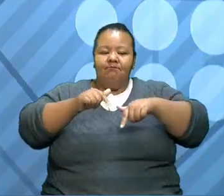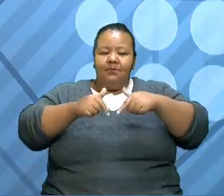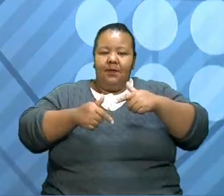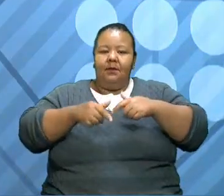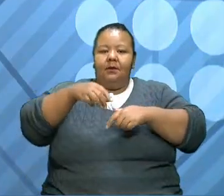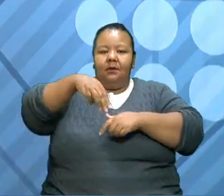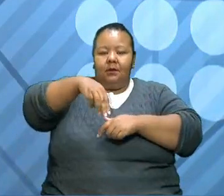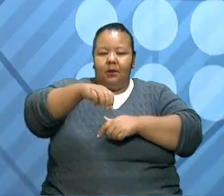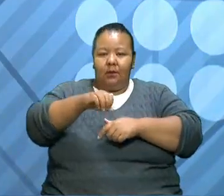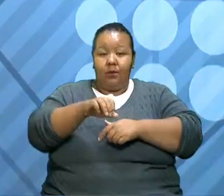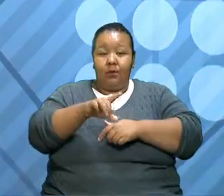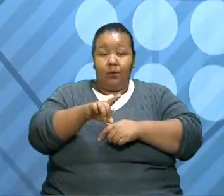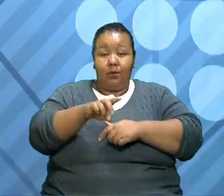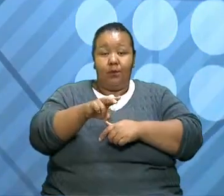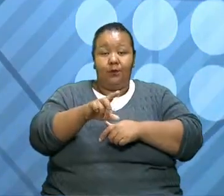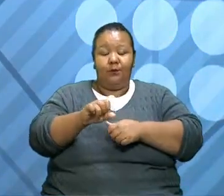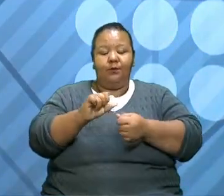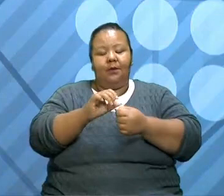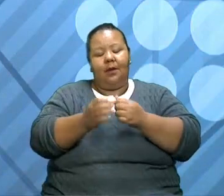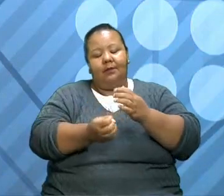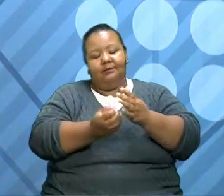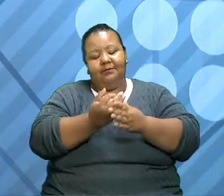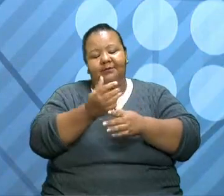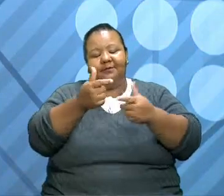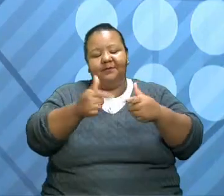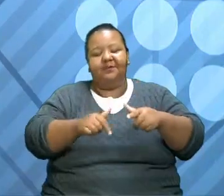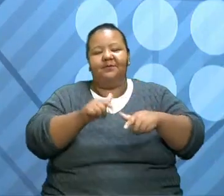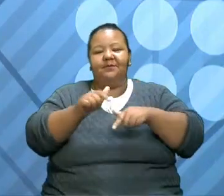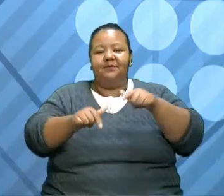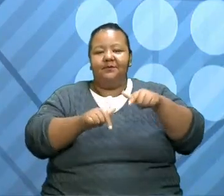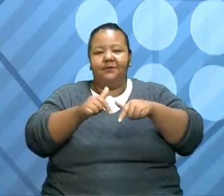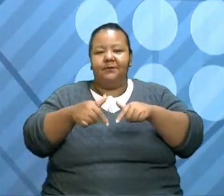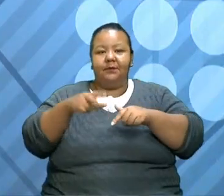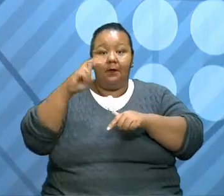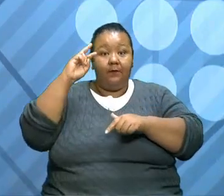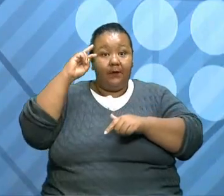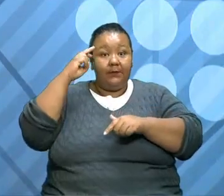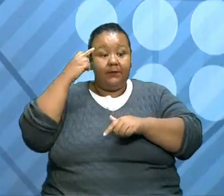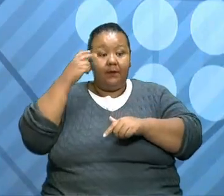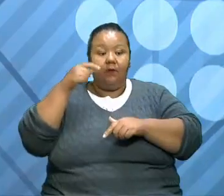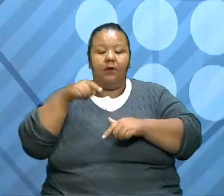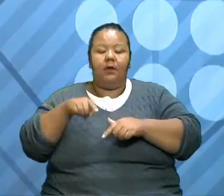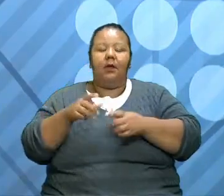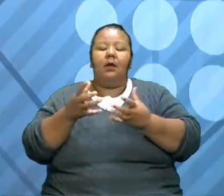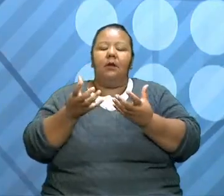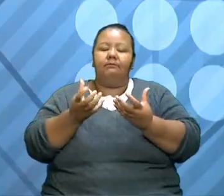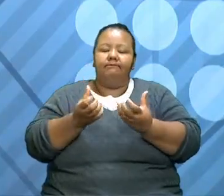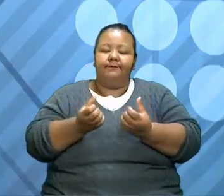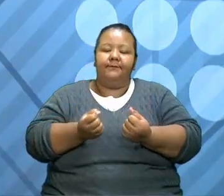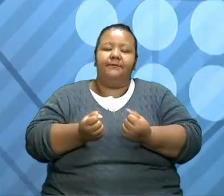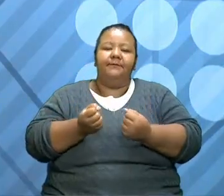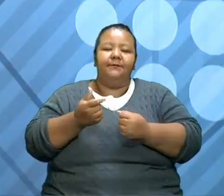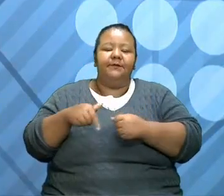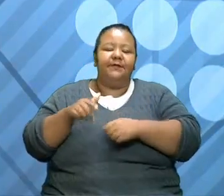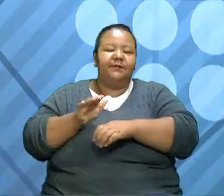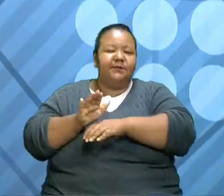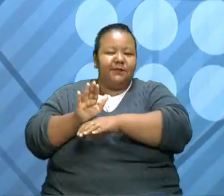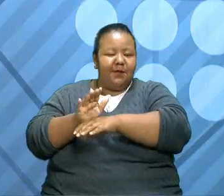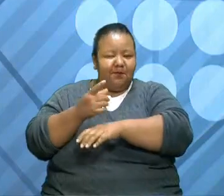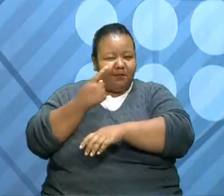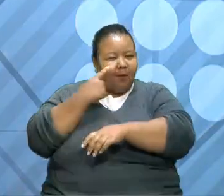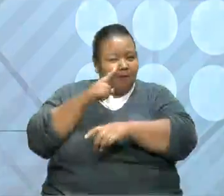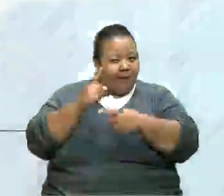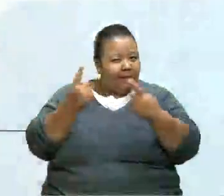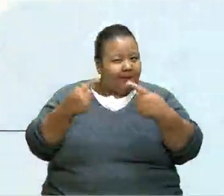é criar um ambiente de trabalho flexível. É isso que o Beto deseja e é isso que nós vamos ajudar ele. Vamos ver o